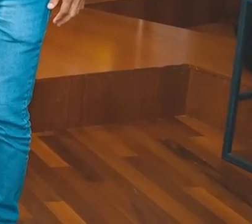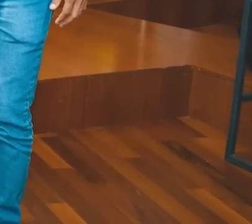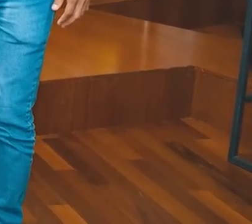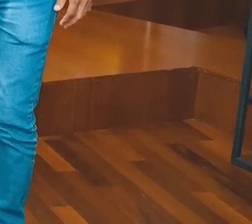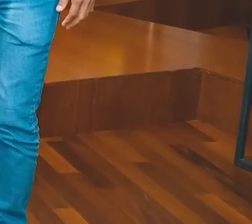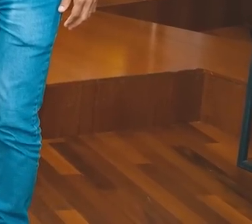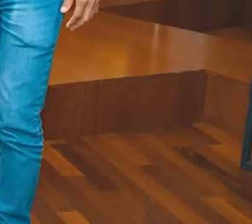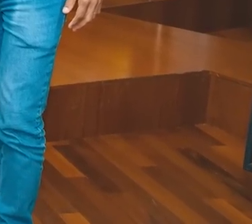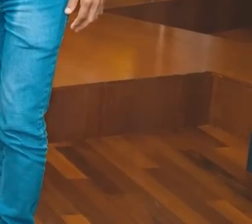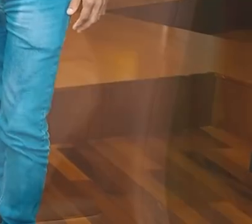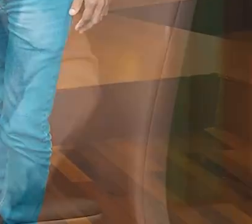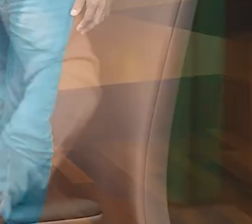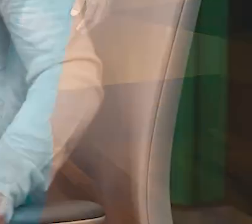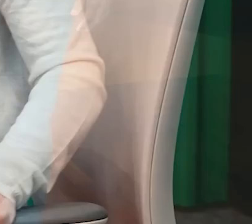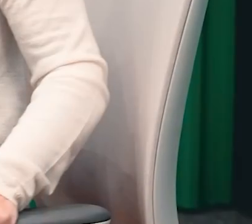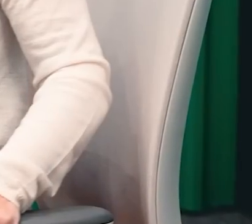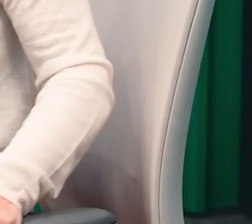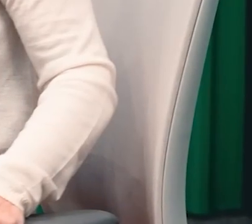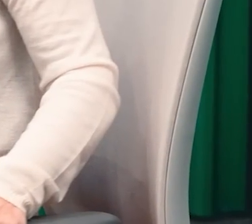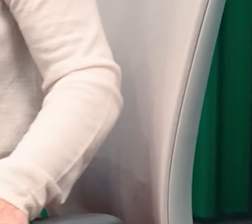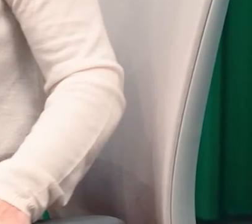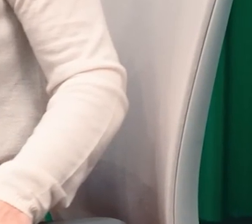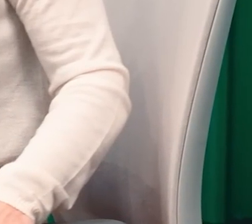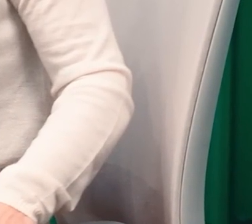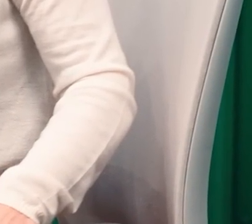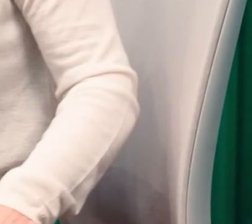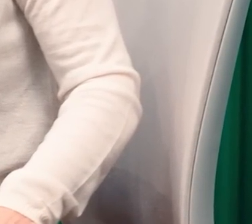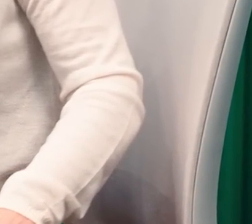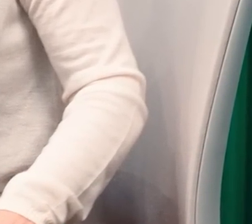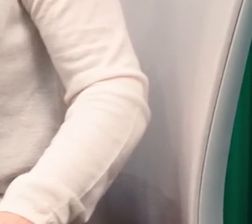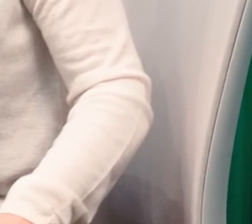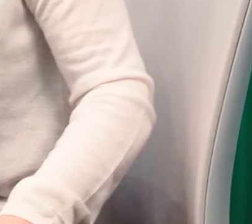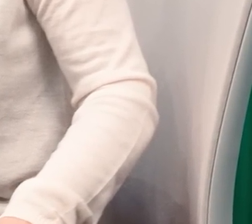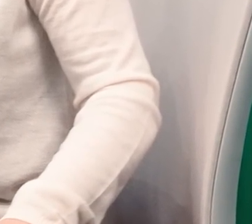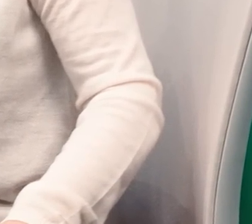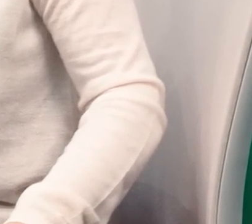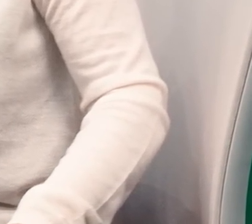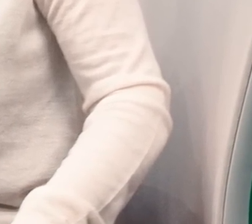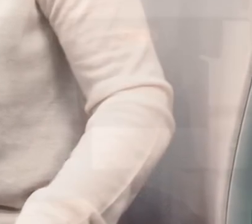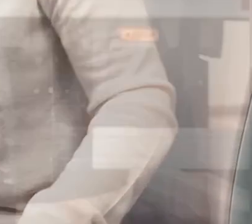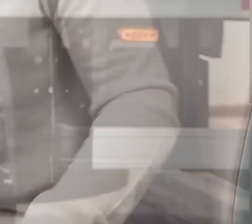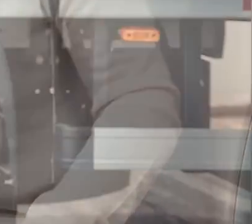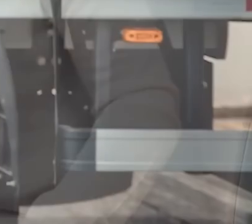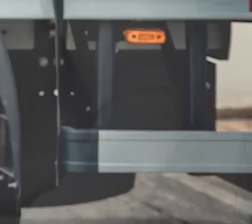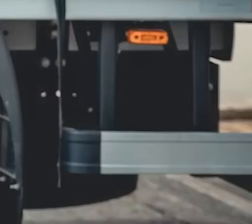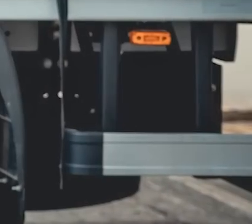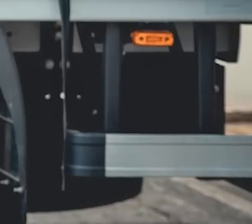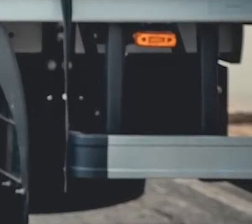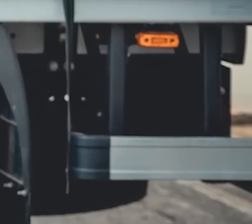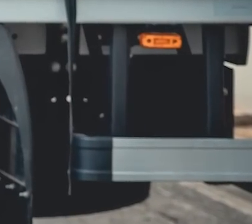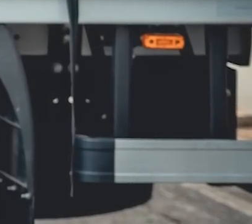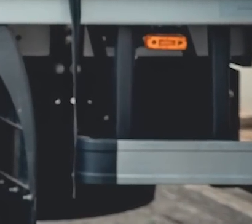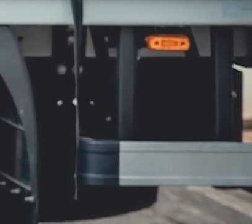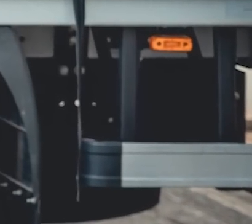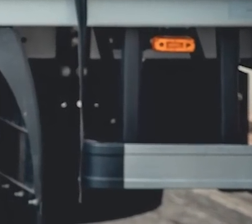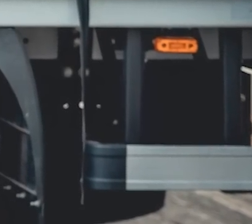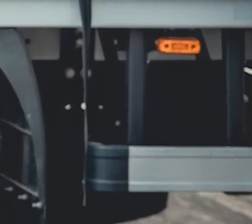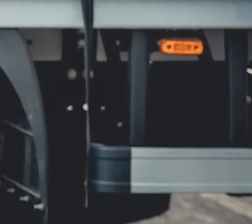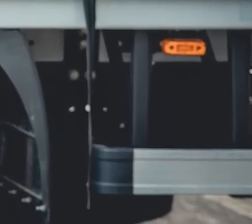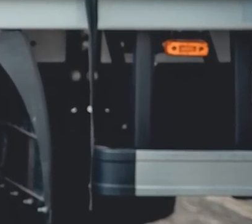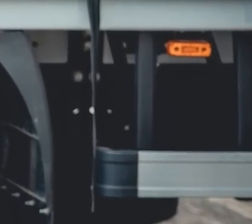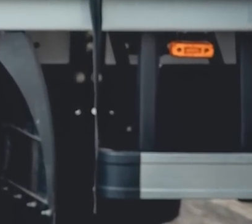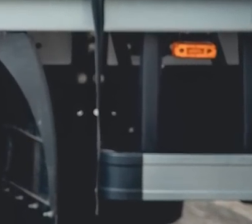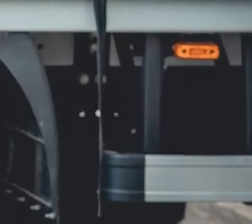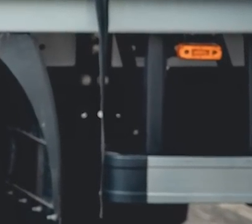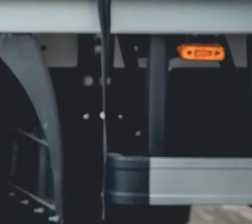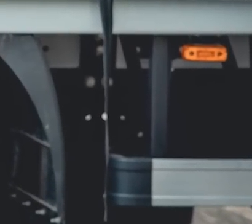nos procurando para entender o que é como fazer Bahamas já fez benchmark com a gente agora a Califórnia vai fazer lá